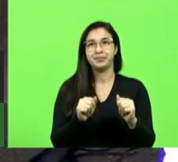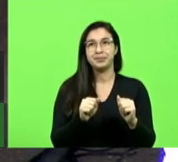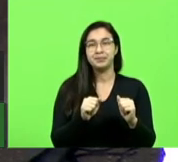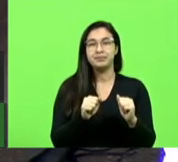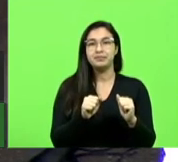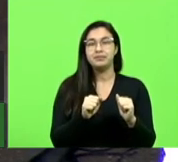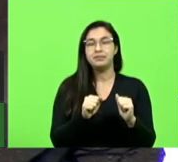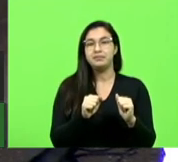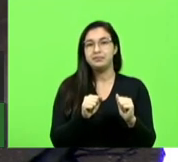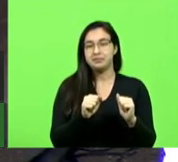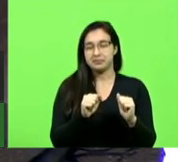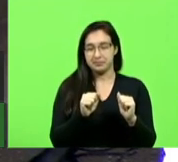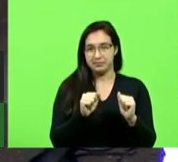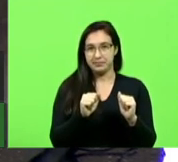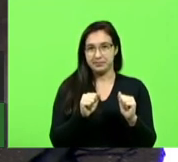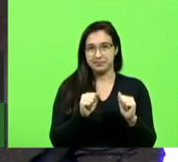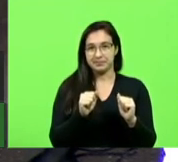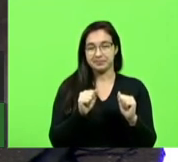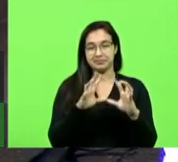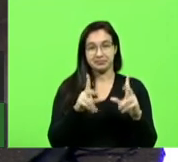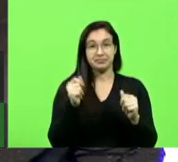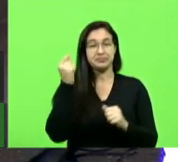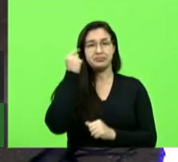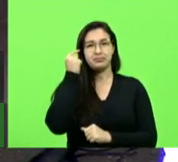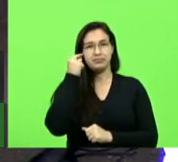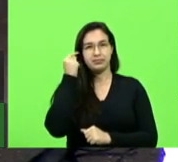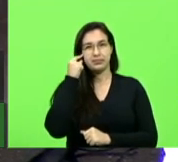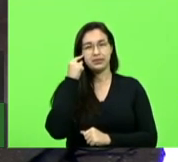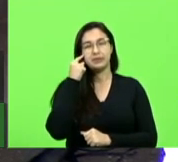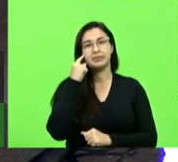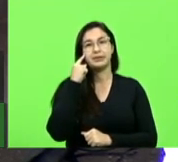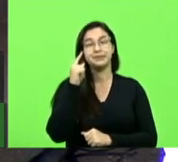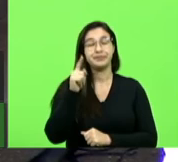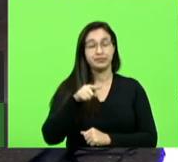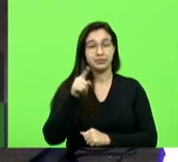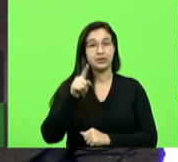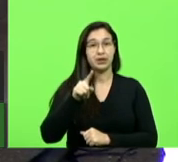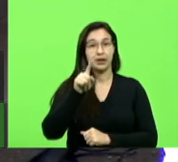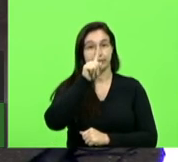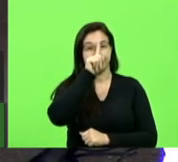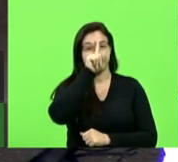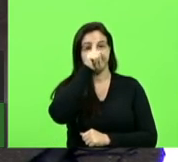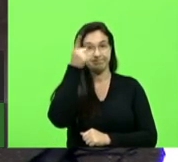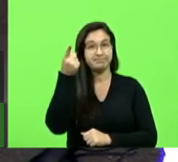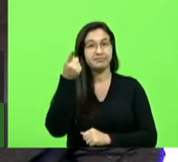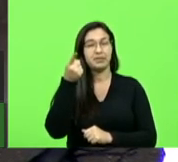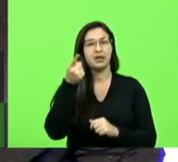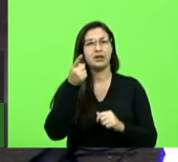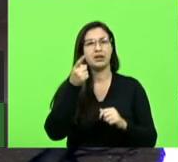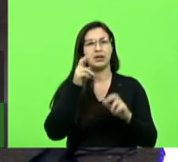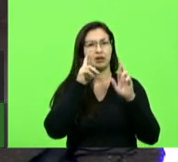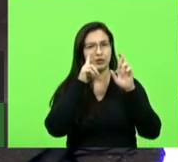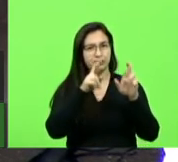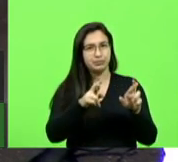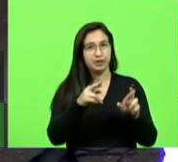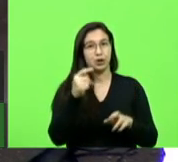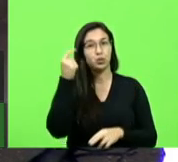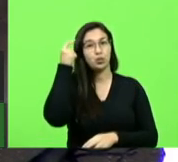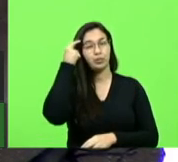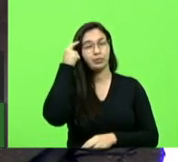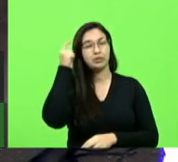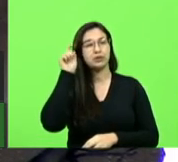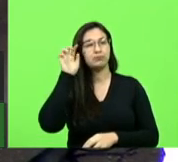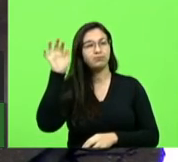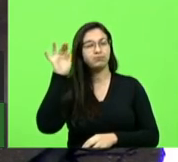todos a sua forma de pensar, que é realmente disso que se trata, ideologia, esse respeito à forma de pensar, ele não teria sido